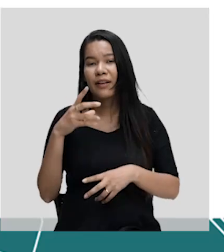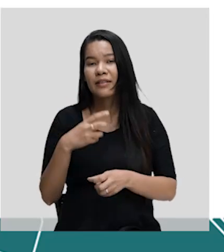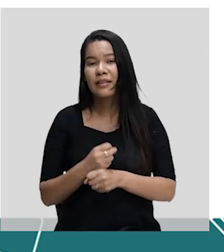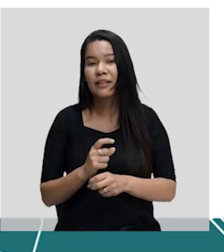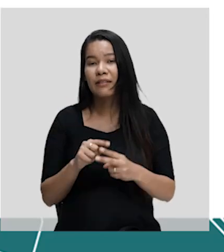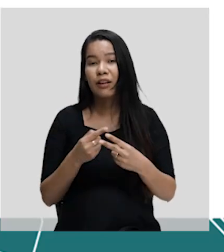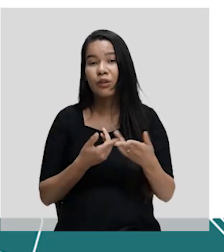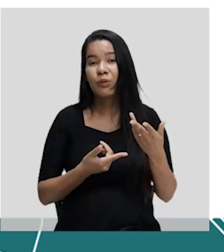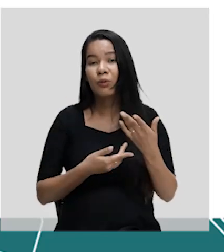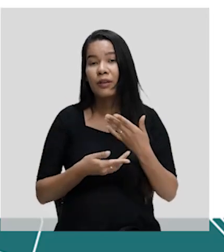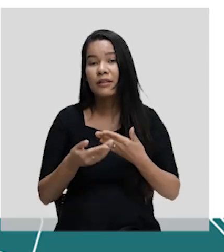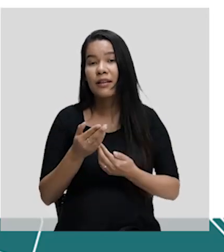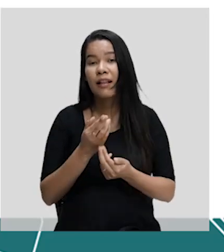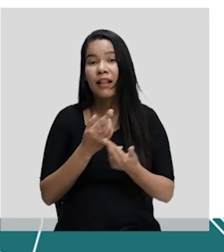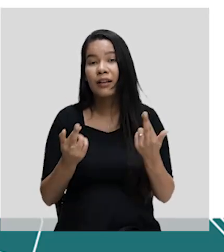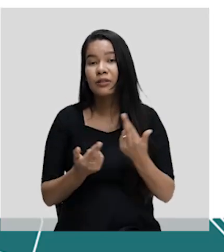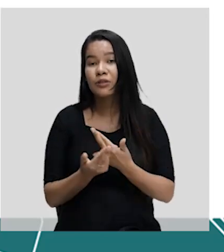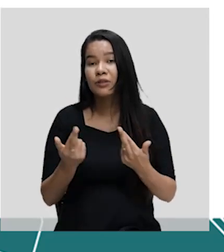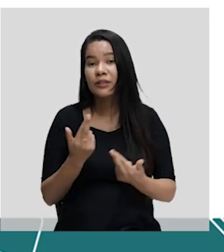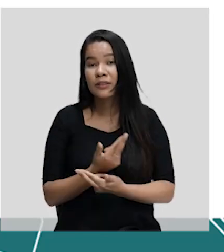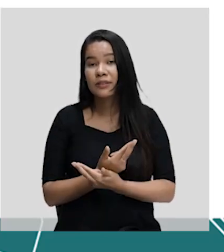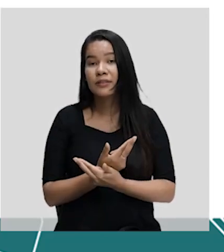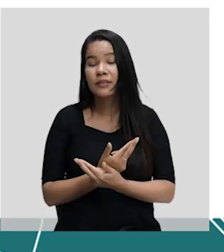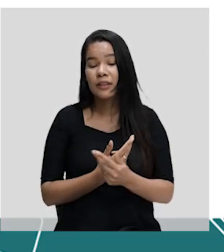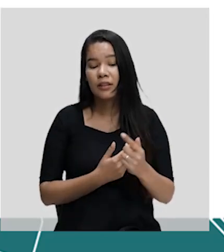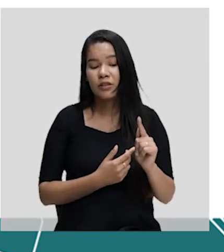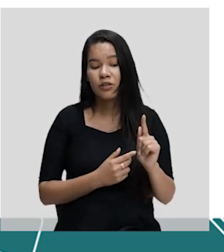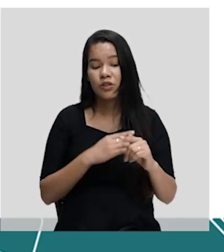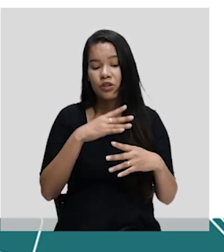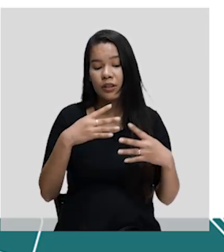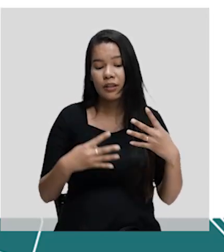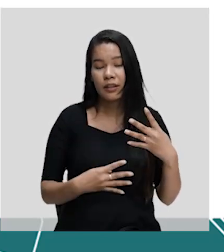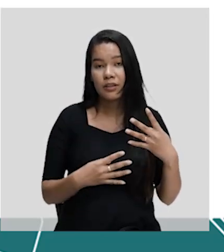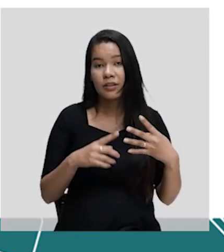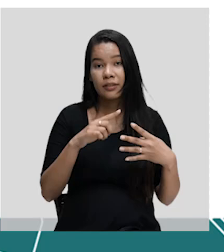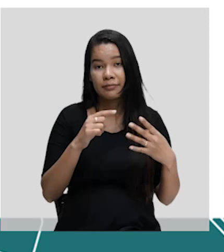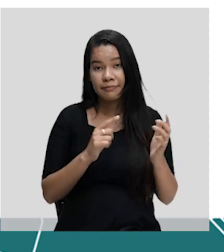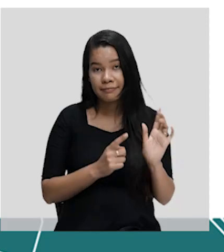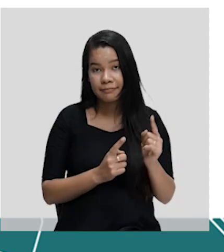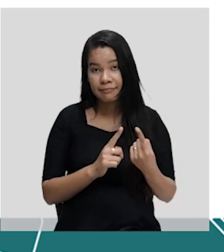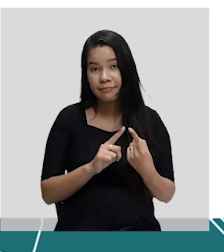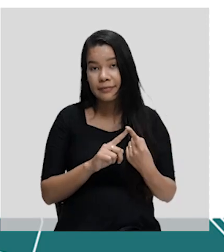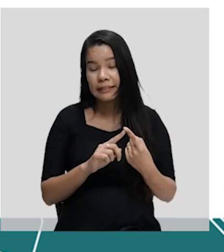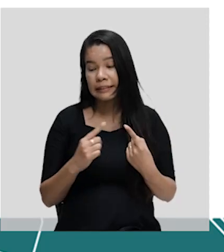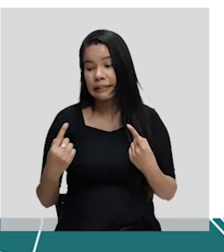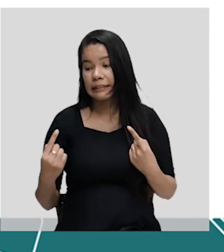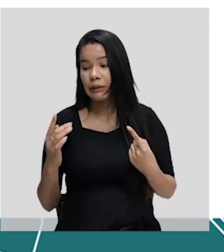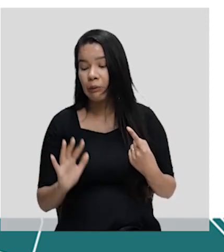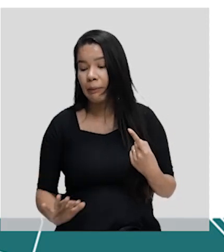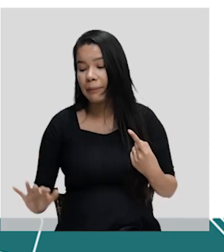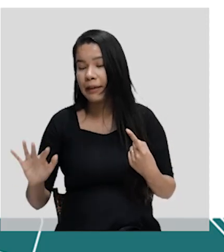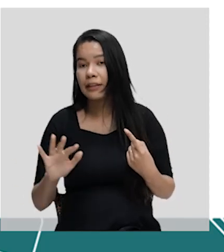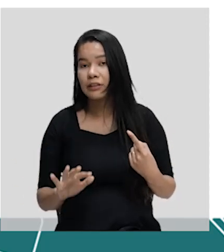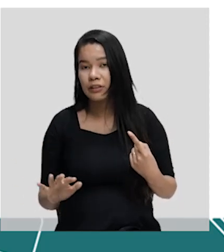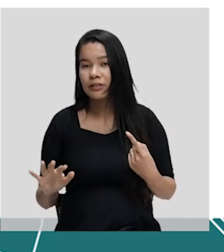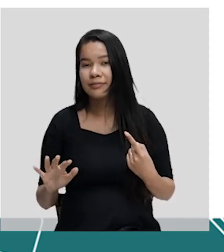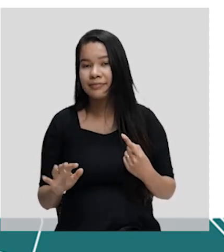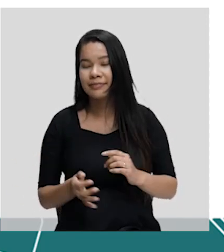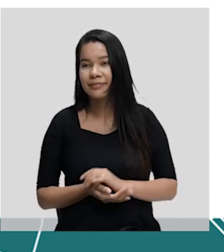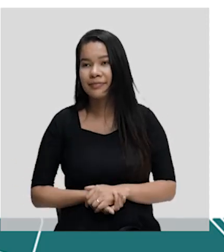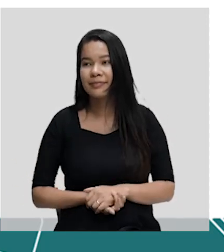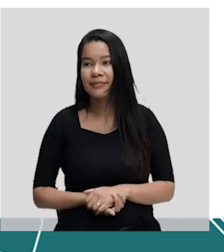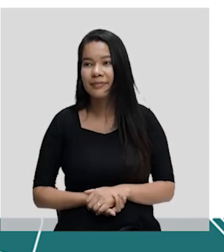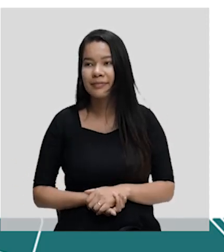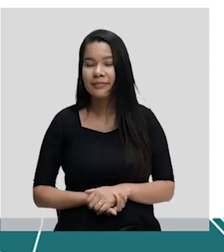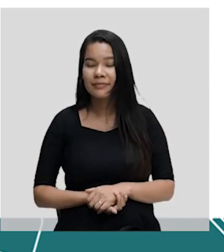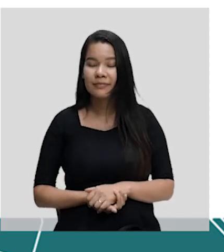duas interações. A sua genética e o ambiente. Nesse caso, o ambiente é o quê? As condições